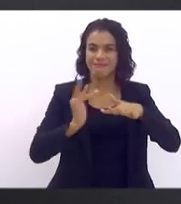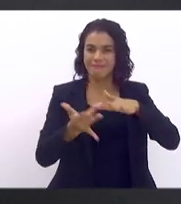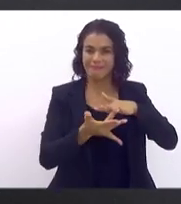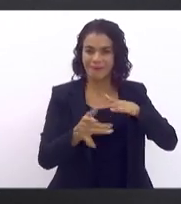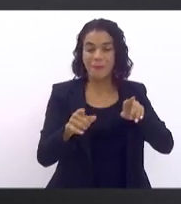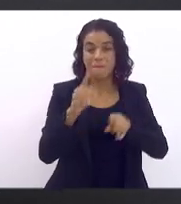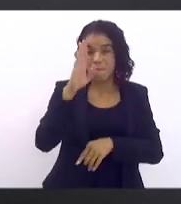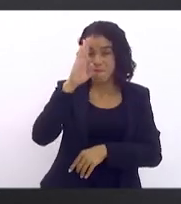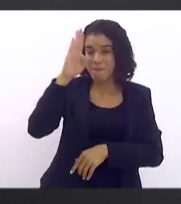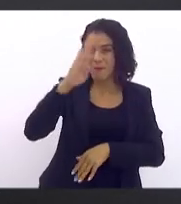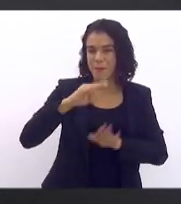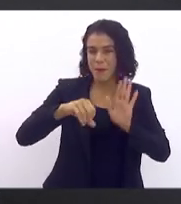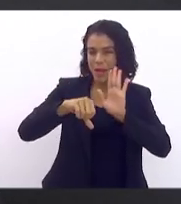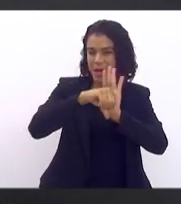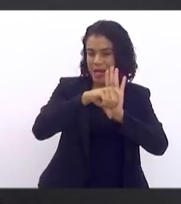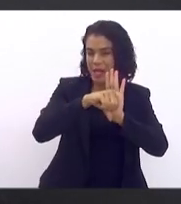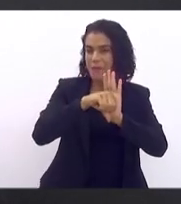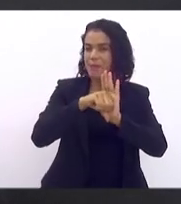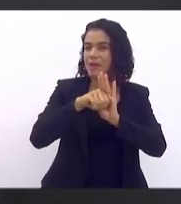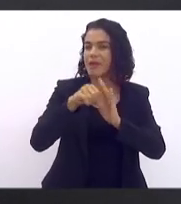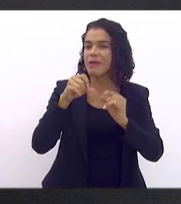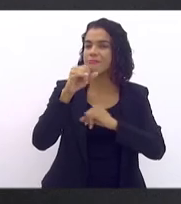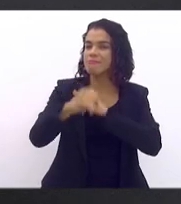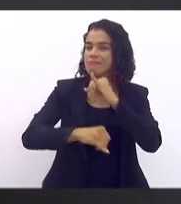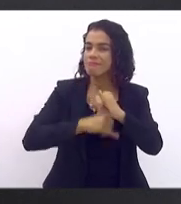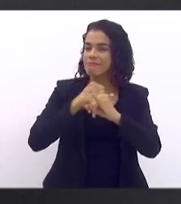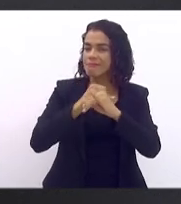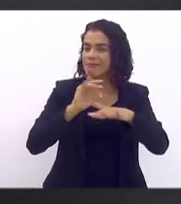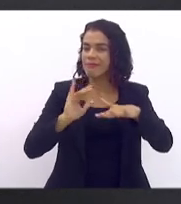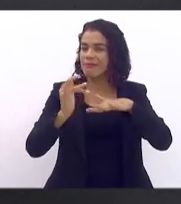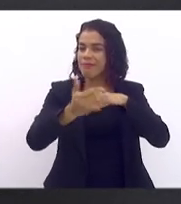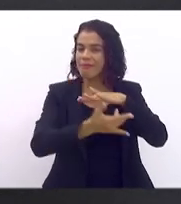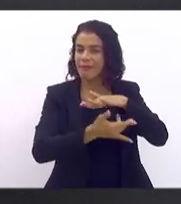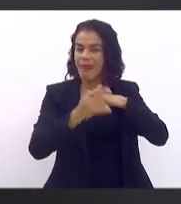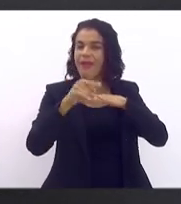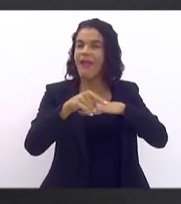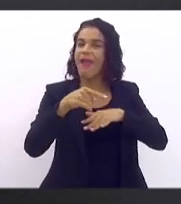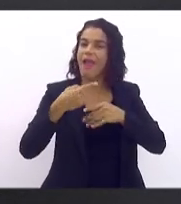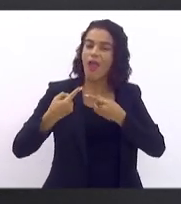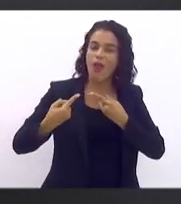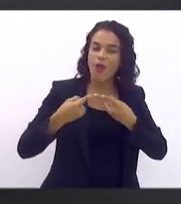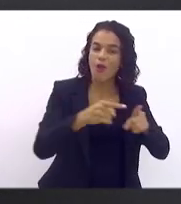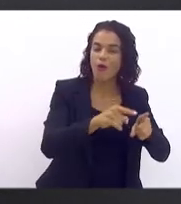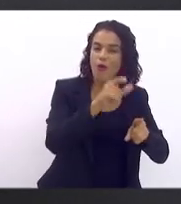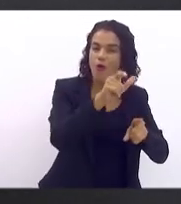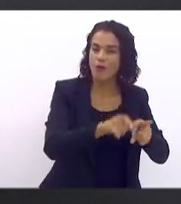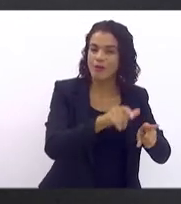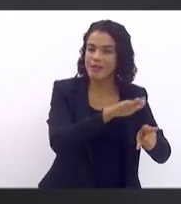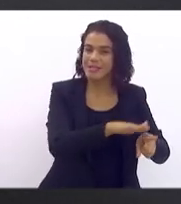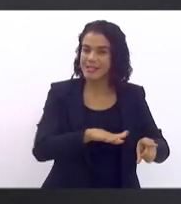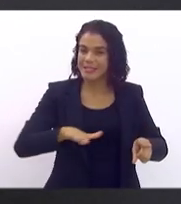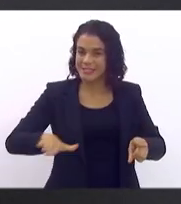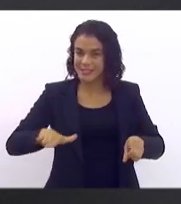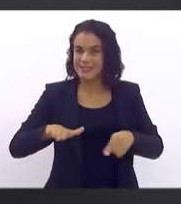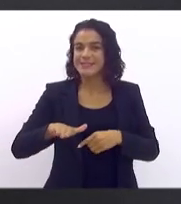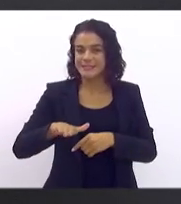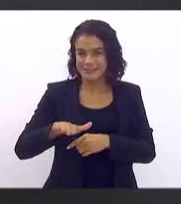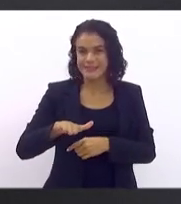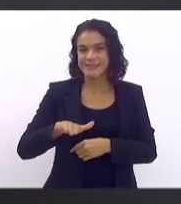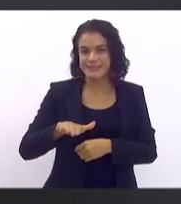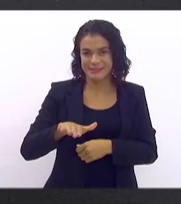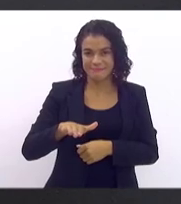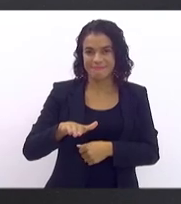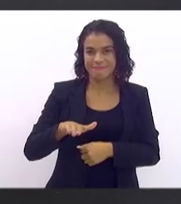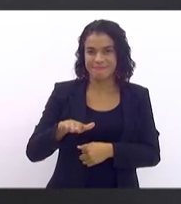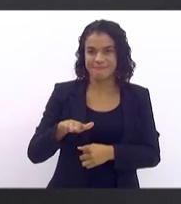nos crimes cibernéticos, quando o alvo é a violência contra a criança. Acho que esse é